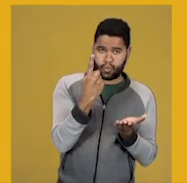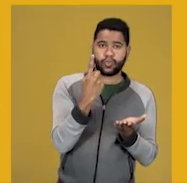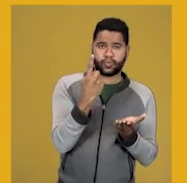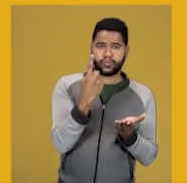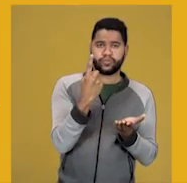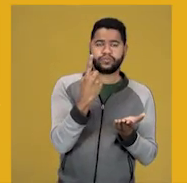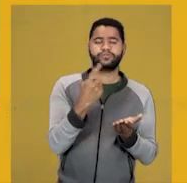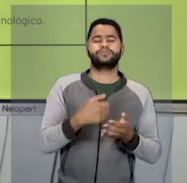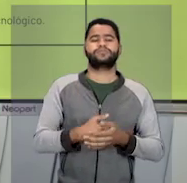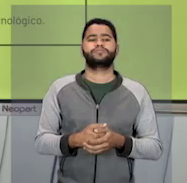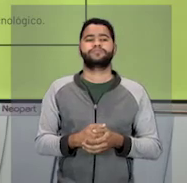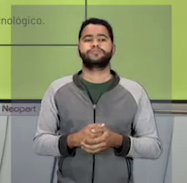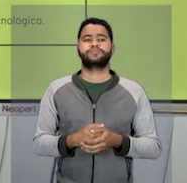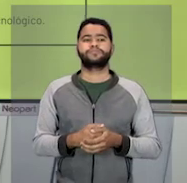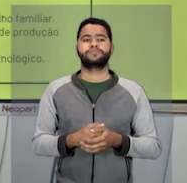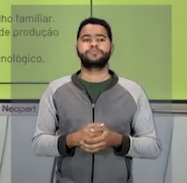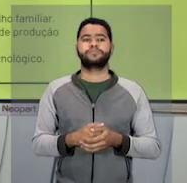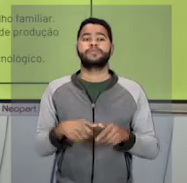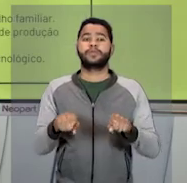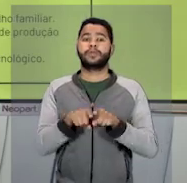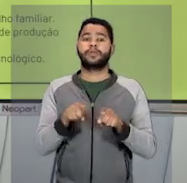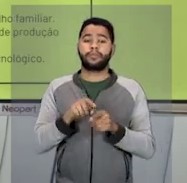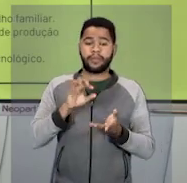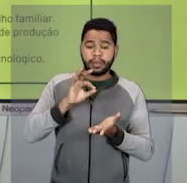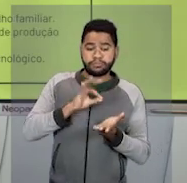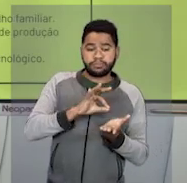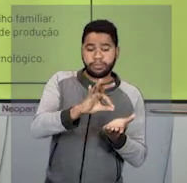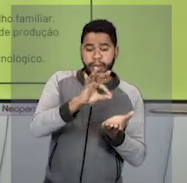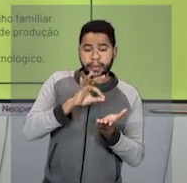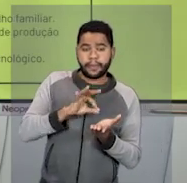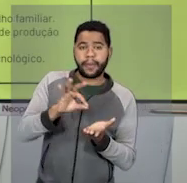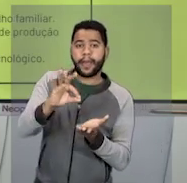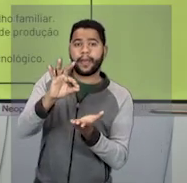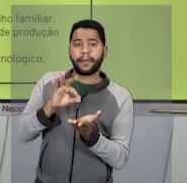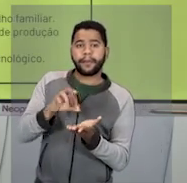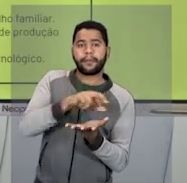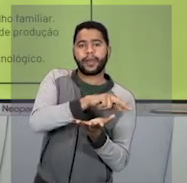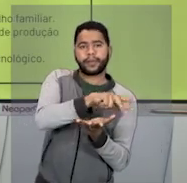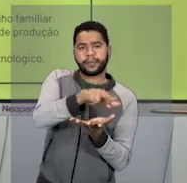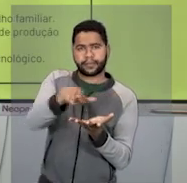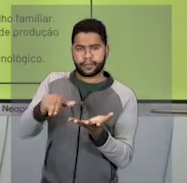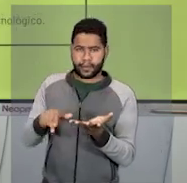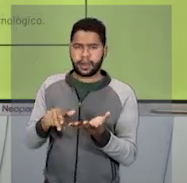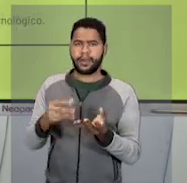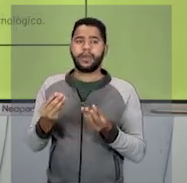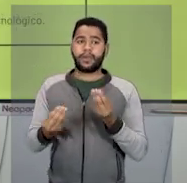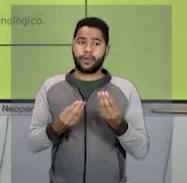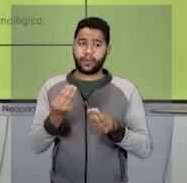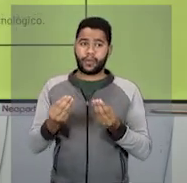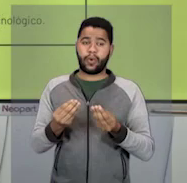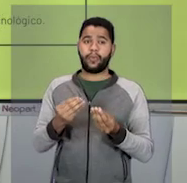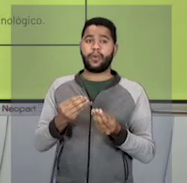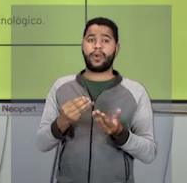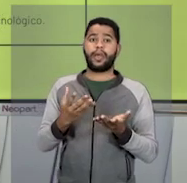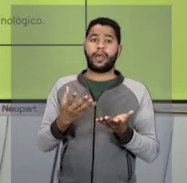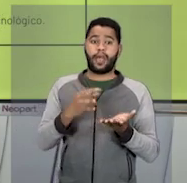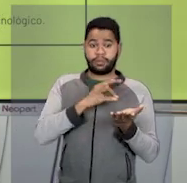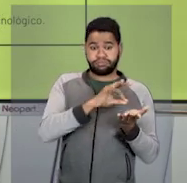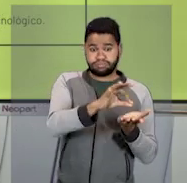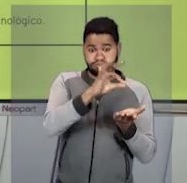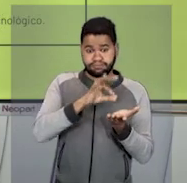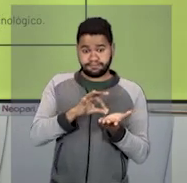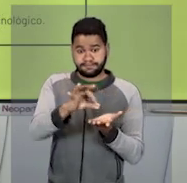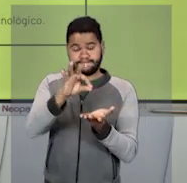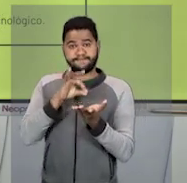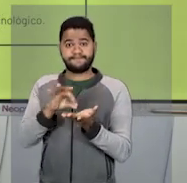principais características da monocultura e as principais características da policultura. Como falei, a policultura